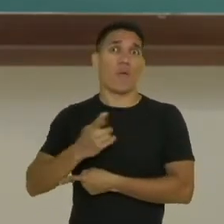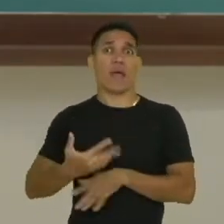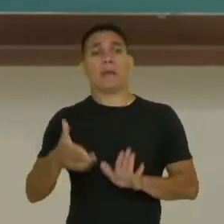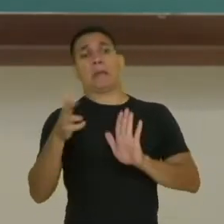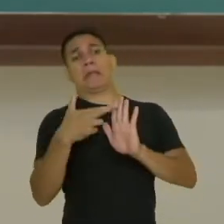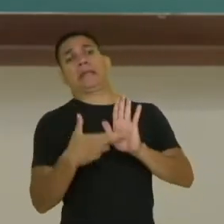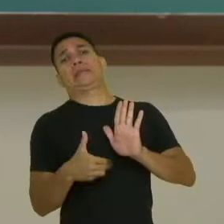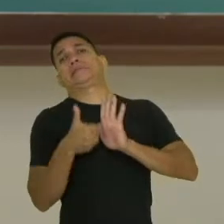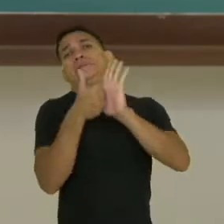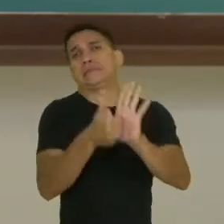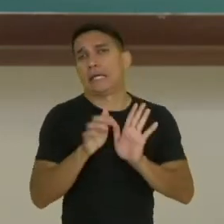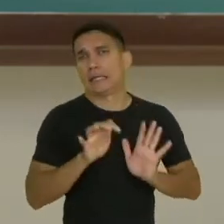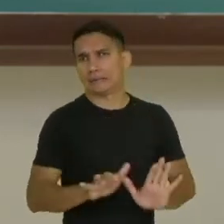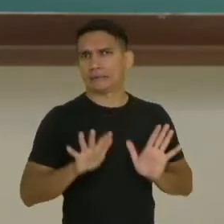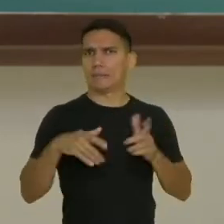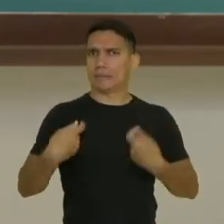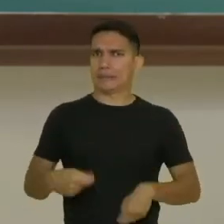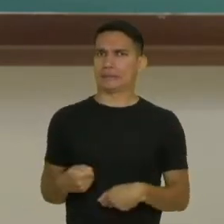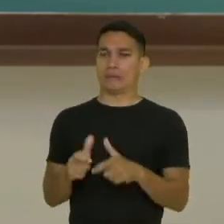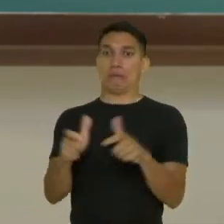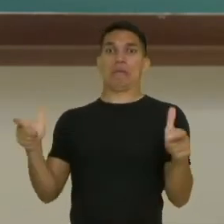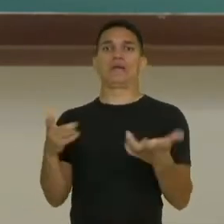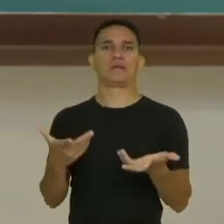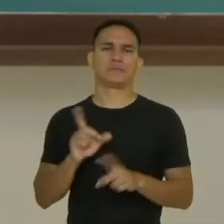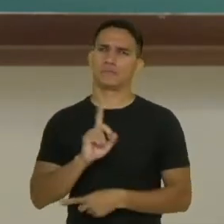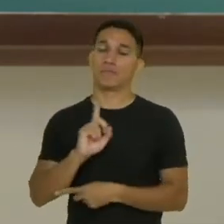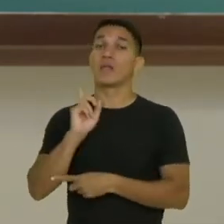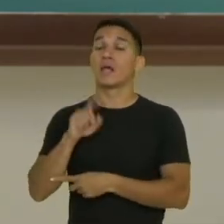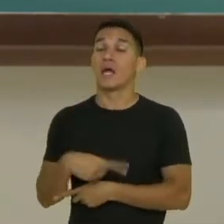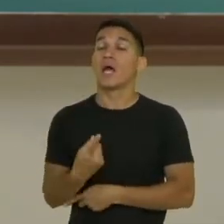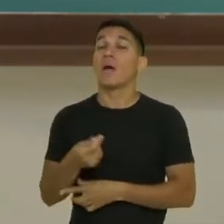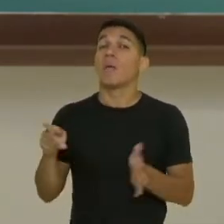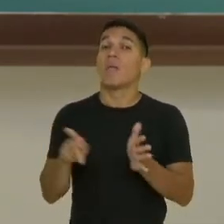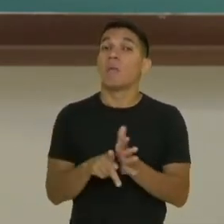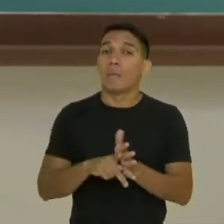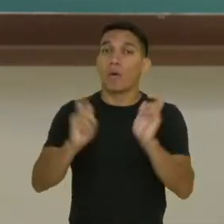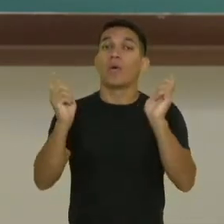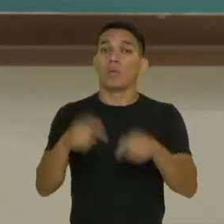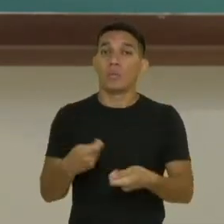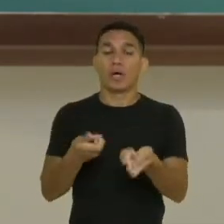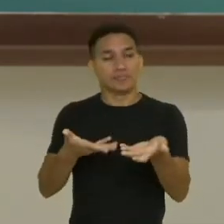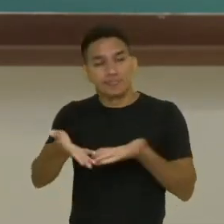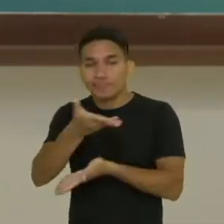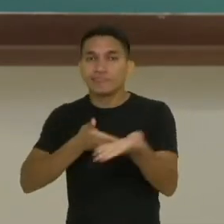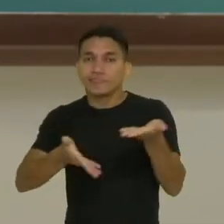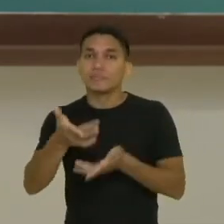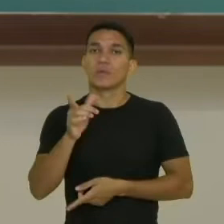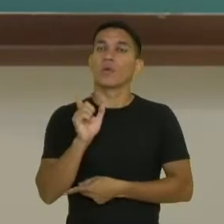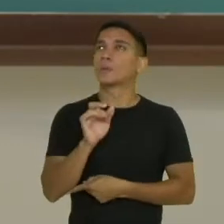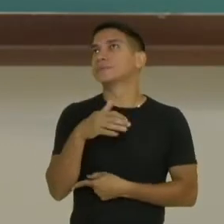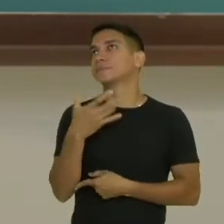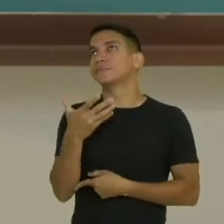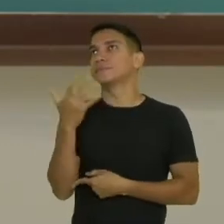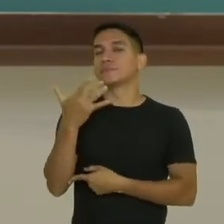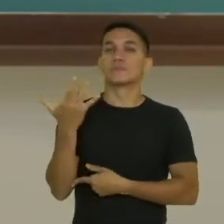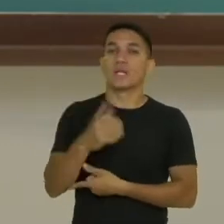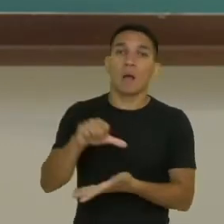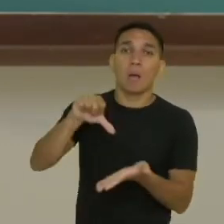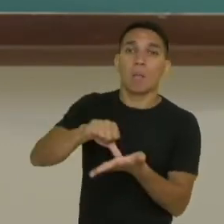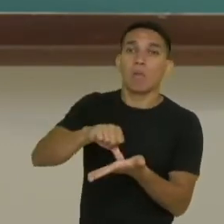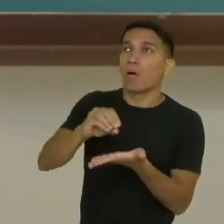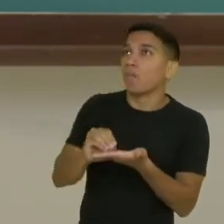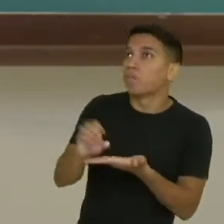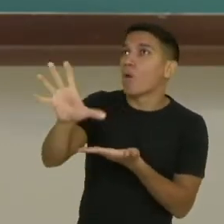pré-requisito ela ser uma cidade gigantesca. O pré-requisito é ela ser uma cidade que sirva como um centro de exportação